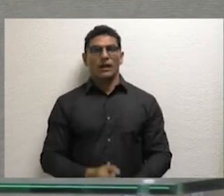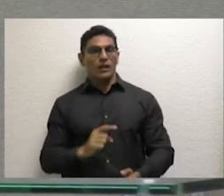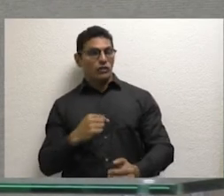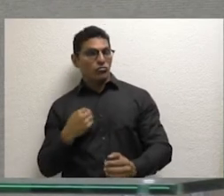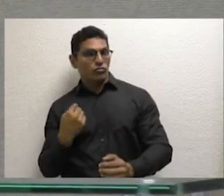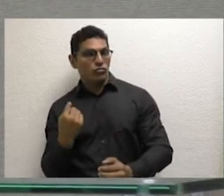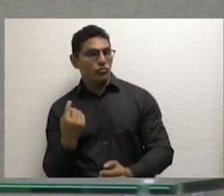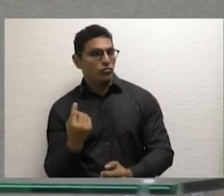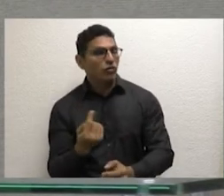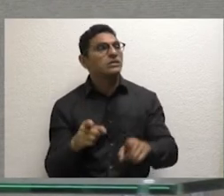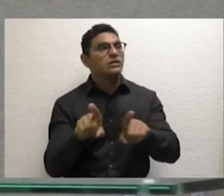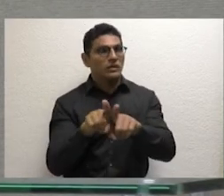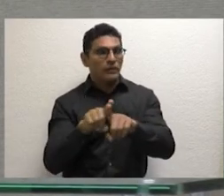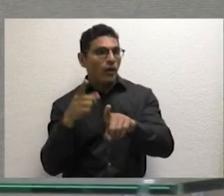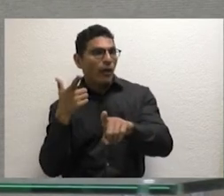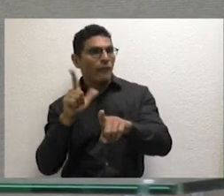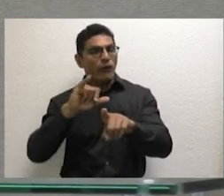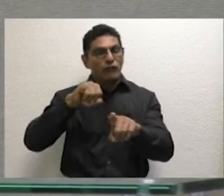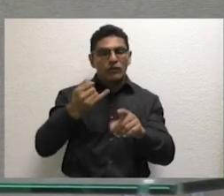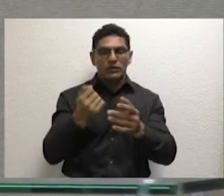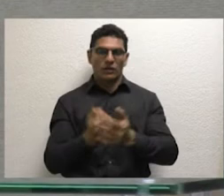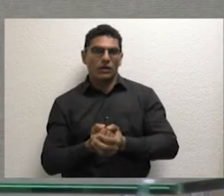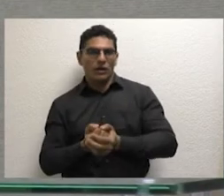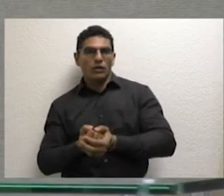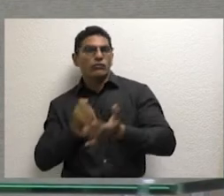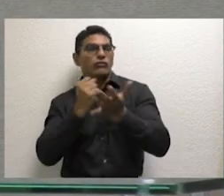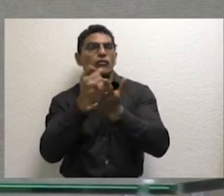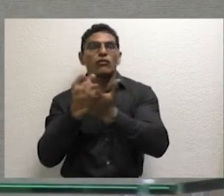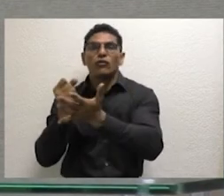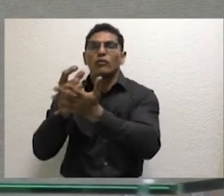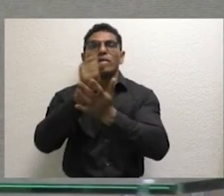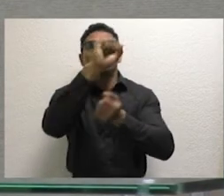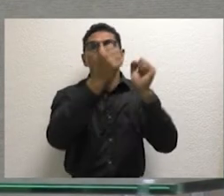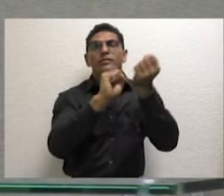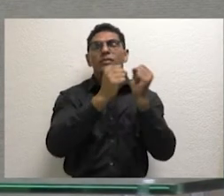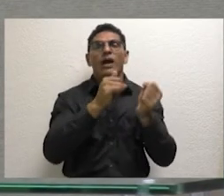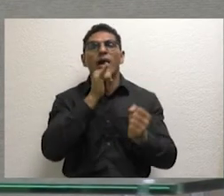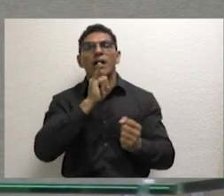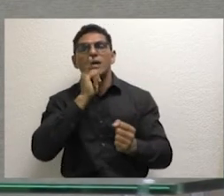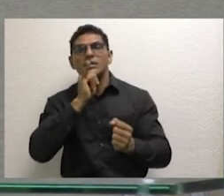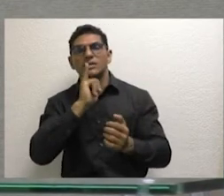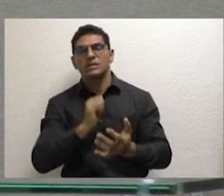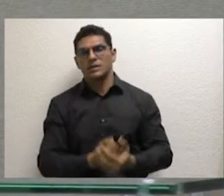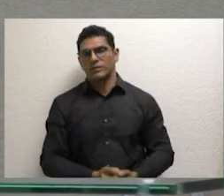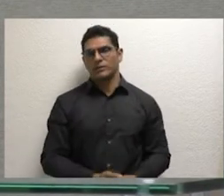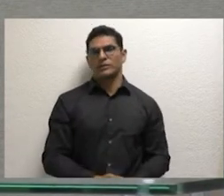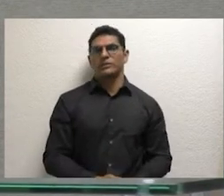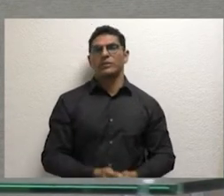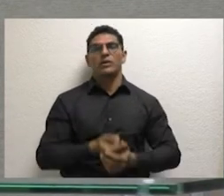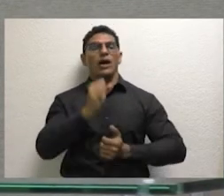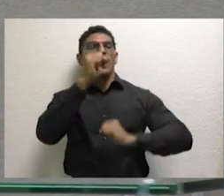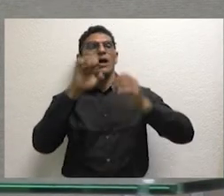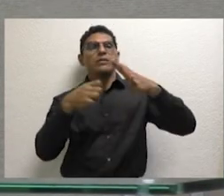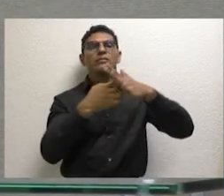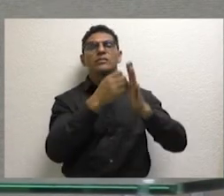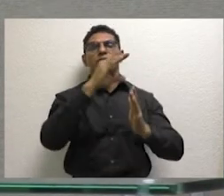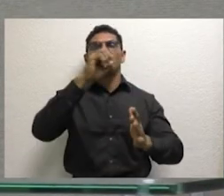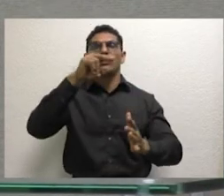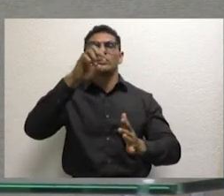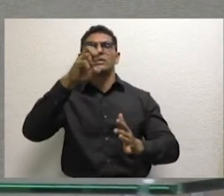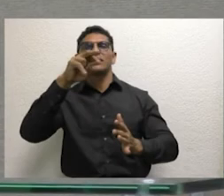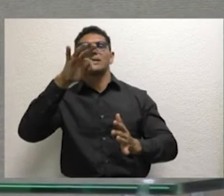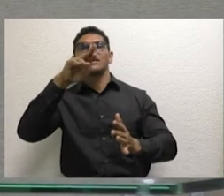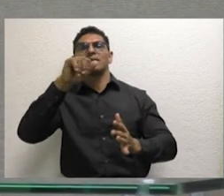consumimos produtos da zona franca por exemplo polo de concentrados quem é o